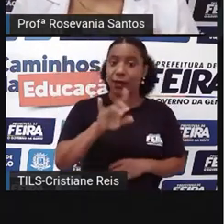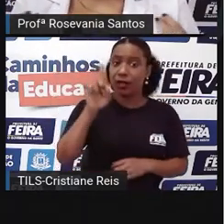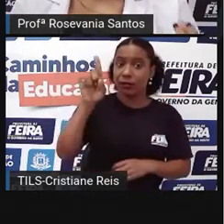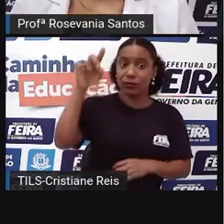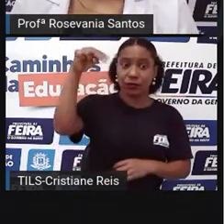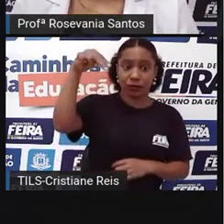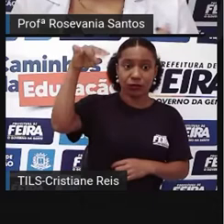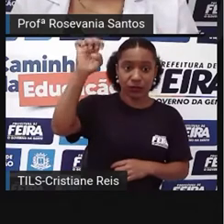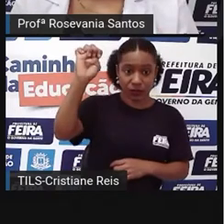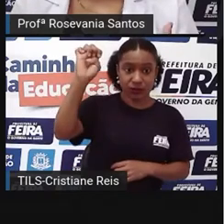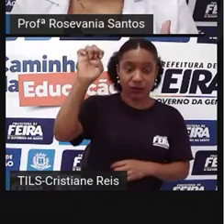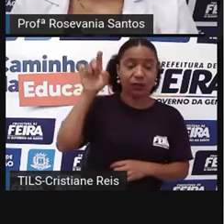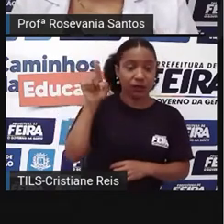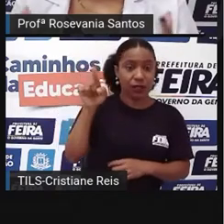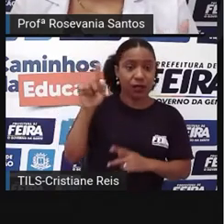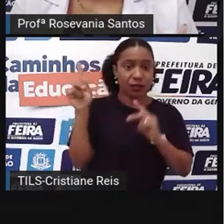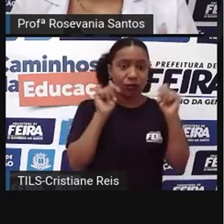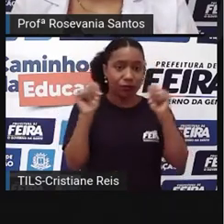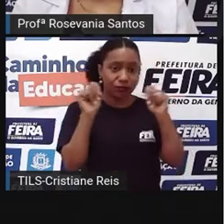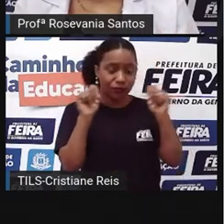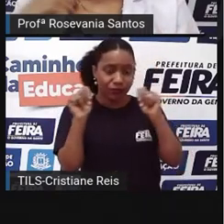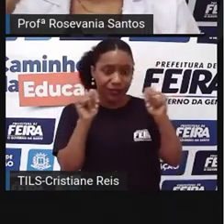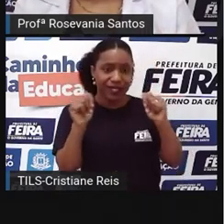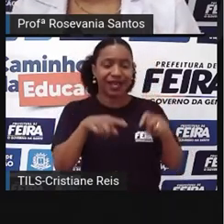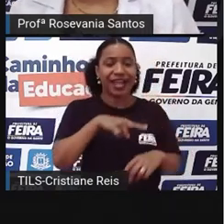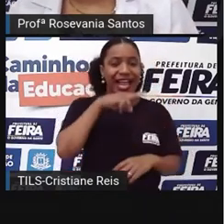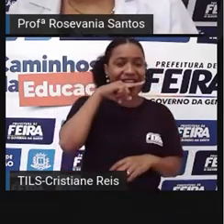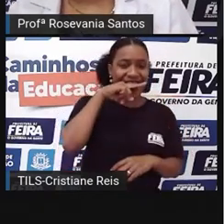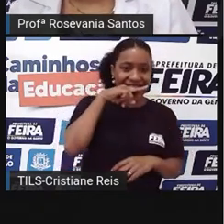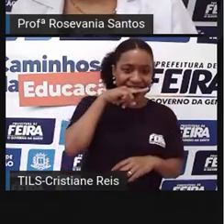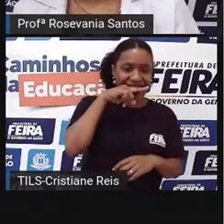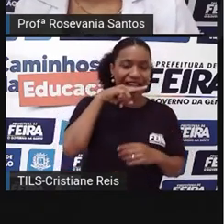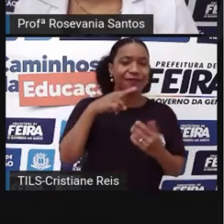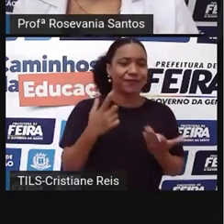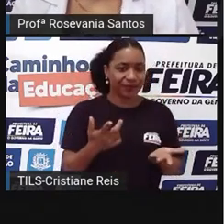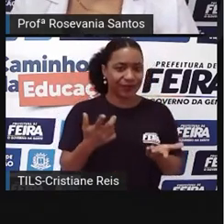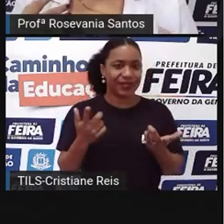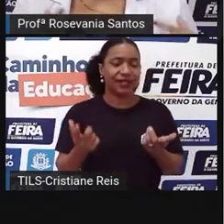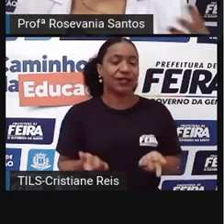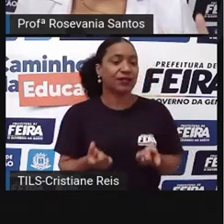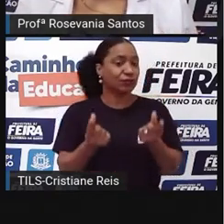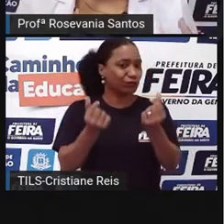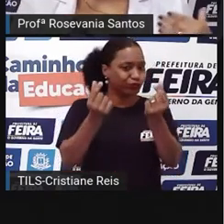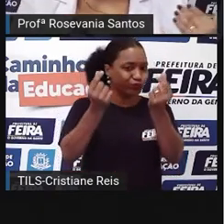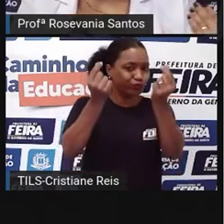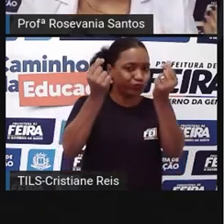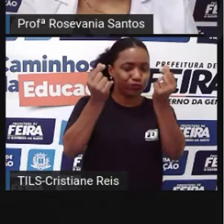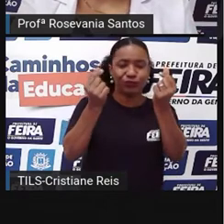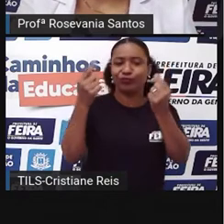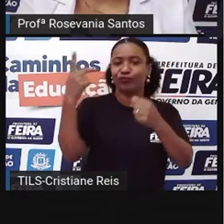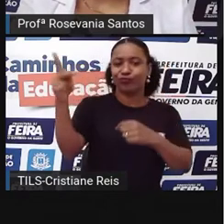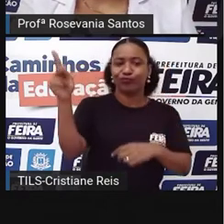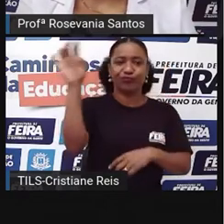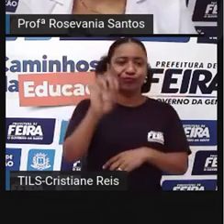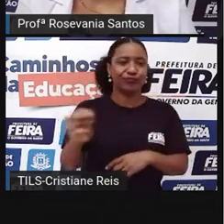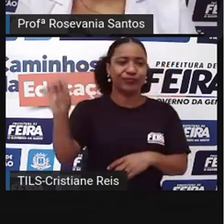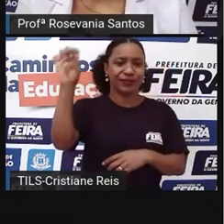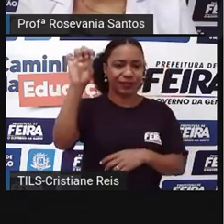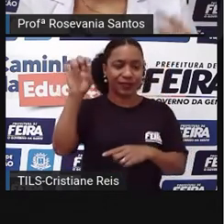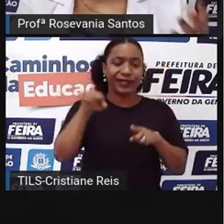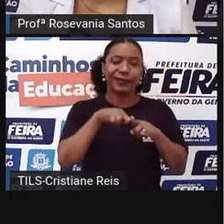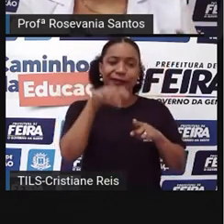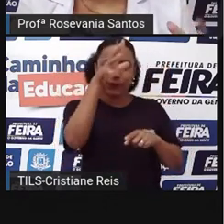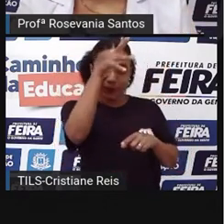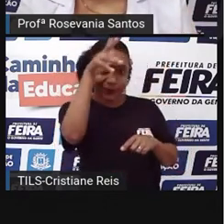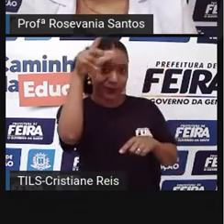o ciclo econômico ficou durante muito tempo na cana-de-açúcar, só enriquecendo a metrópole. E também na parte da região da Amazônia, que